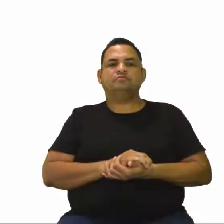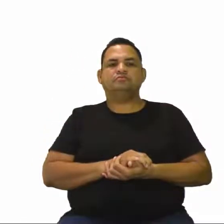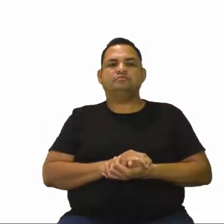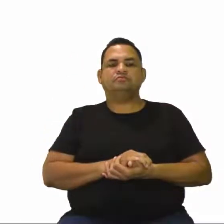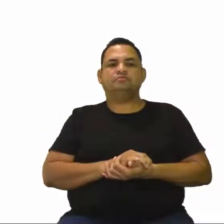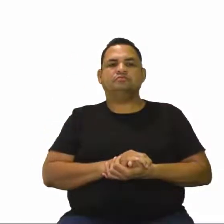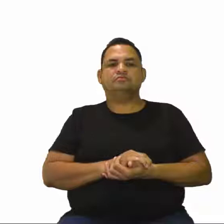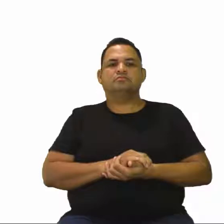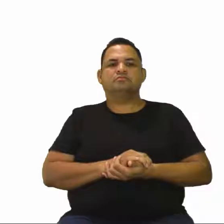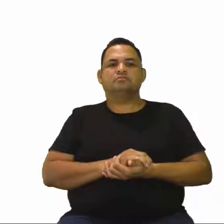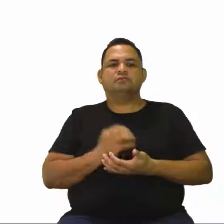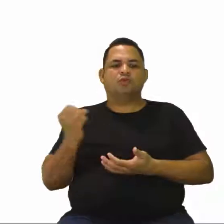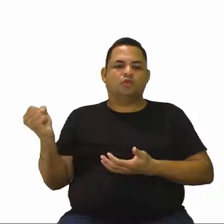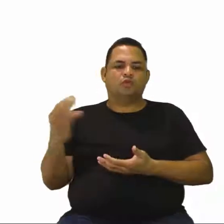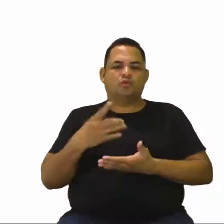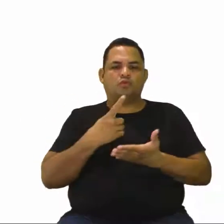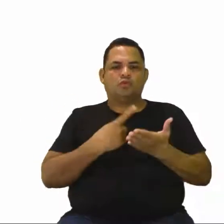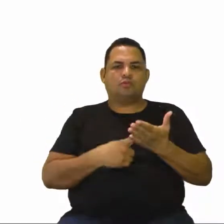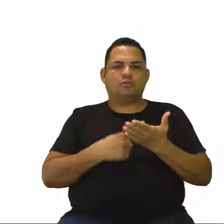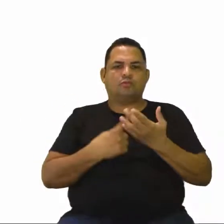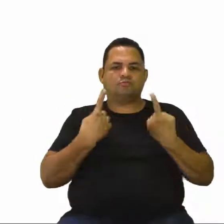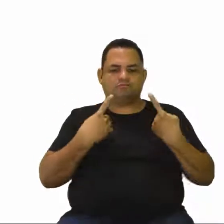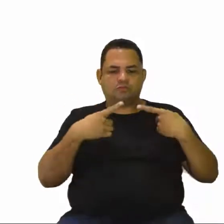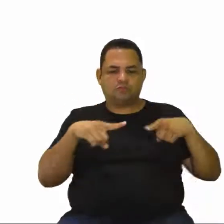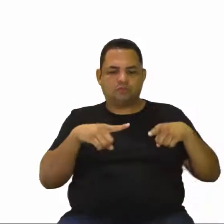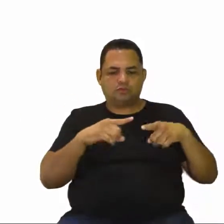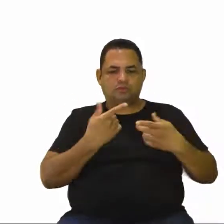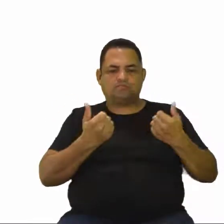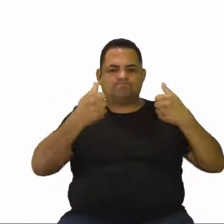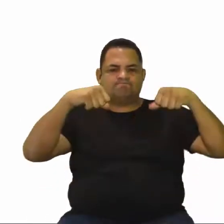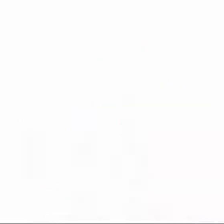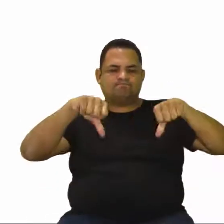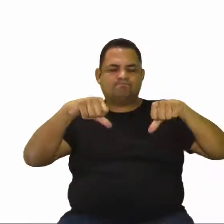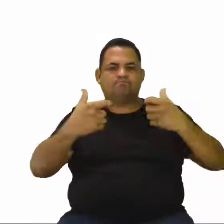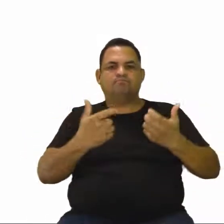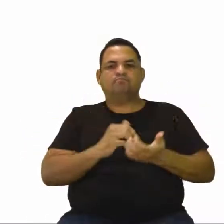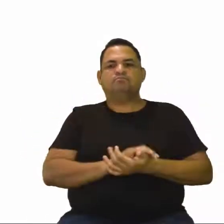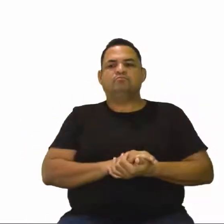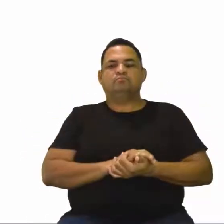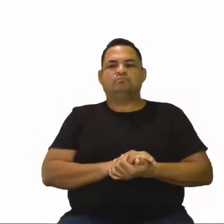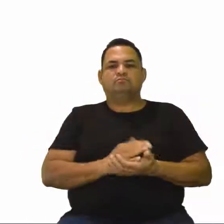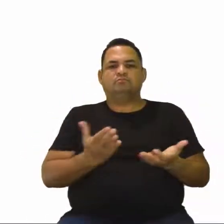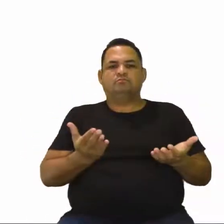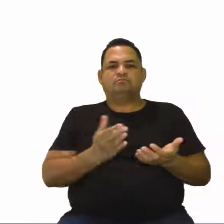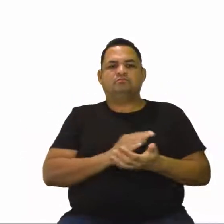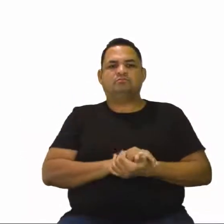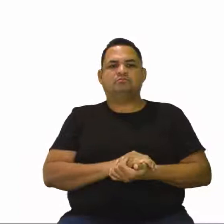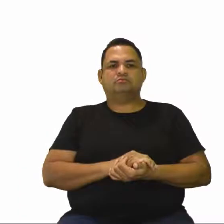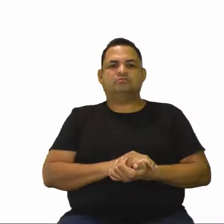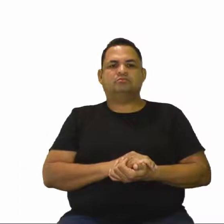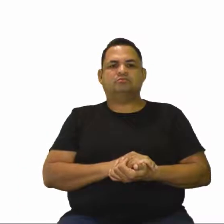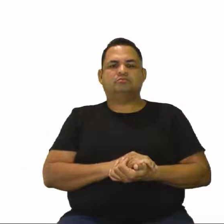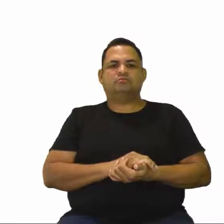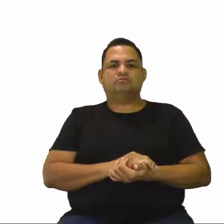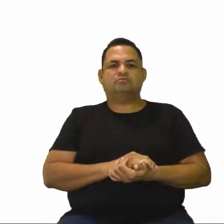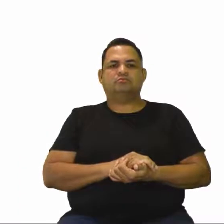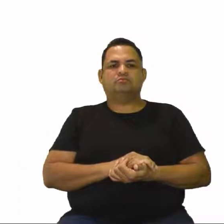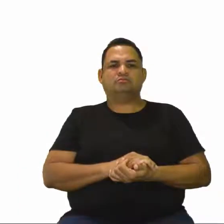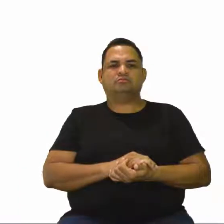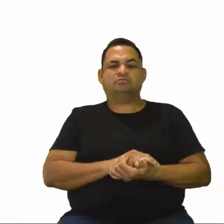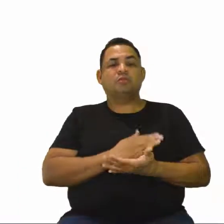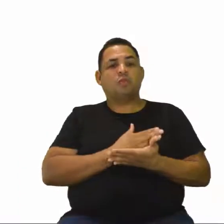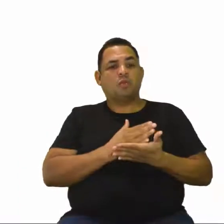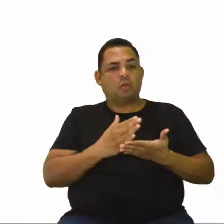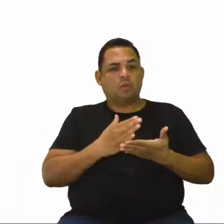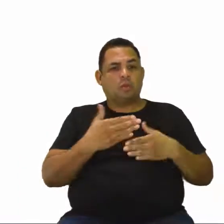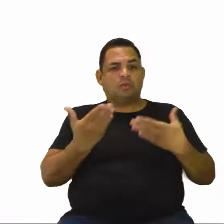a crise, o novo acordo, ok? Para o novo acordo, for a New Deal. De